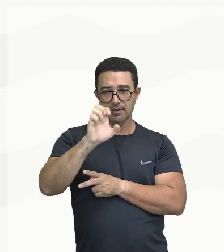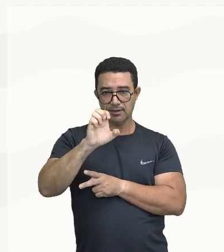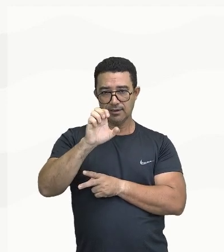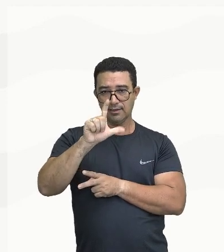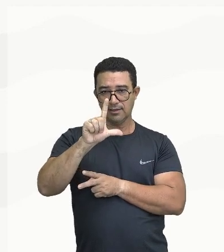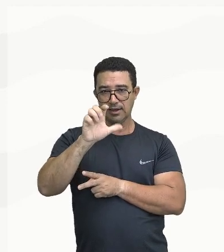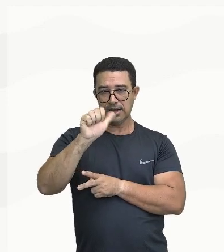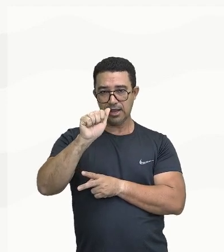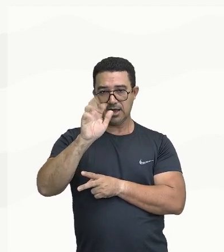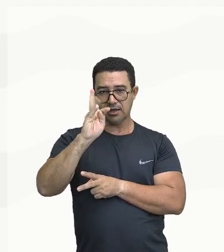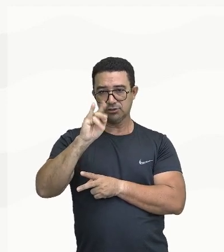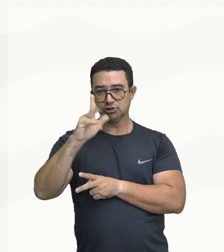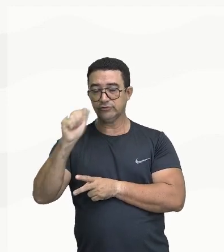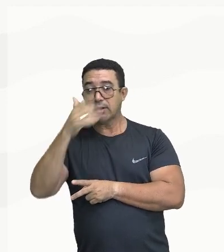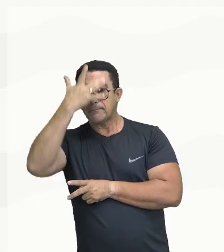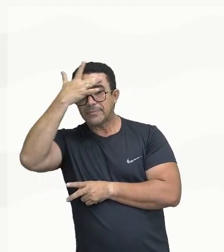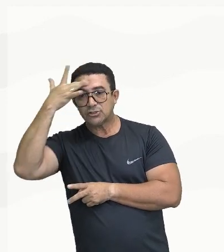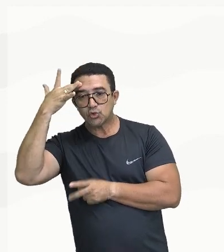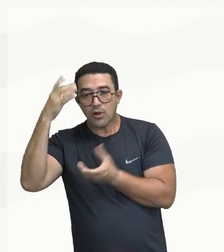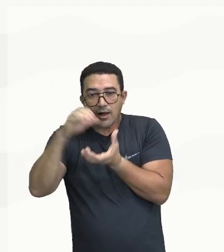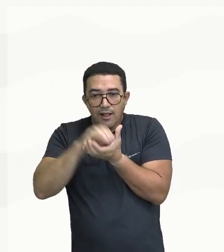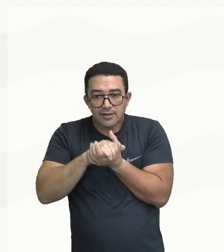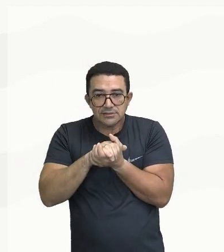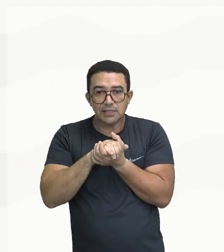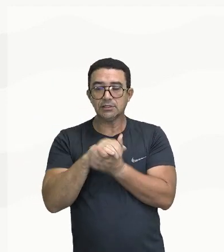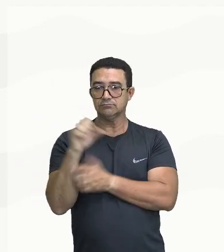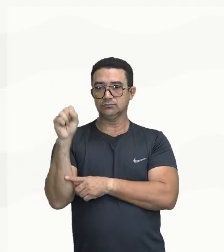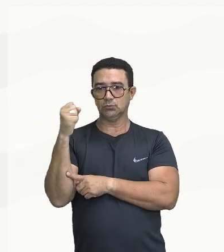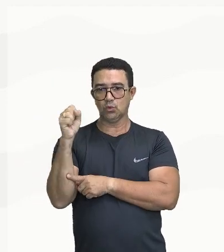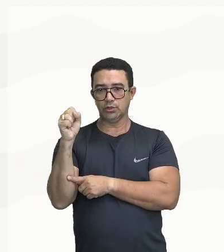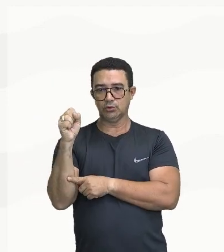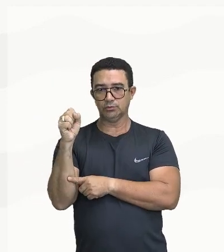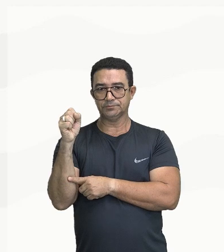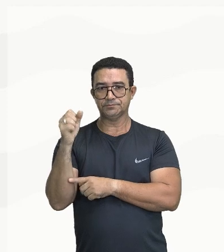que é a frequência de pessoas casadas, 8